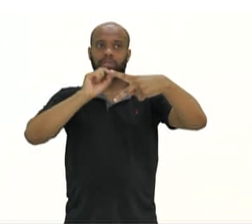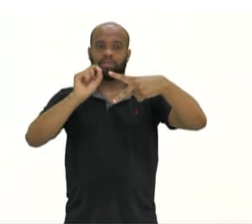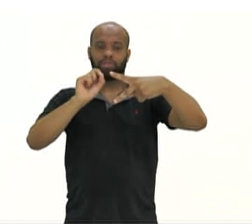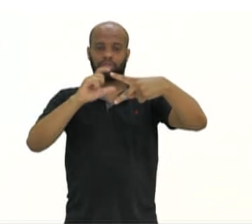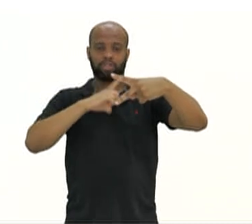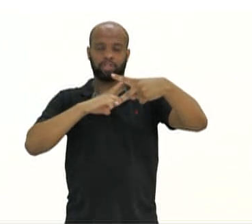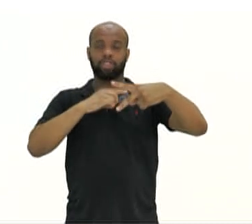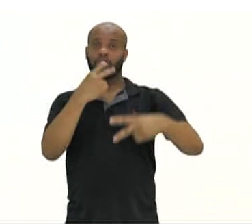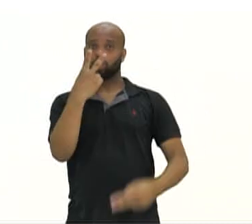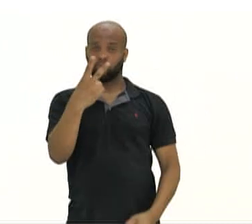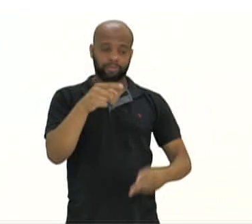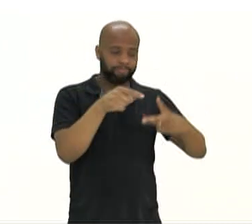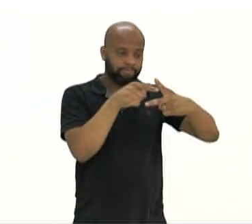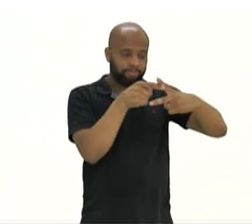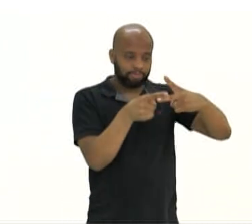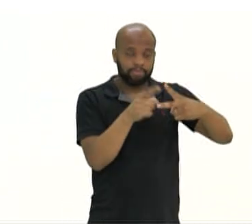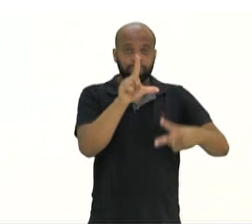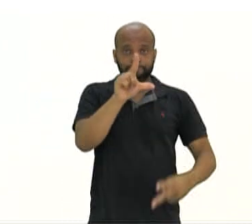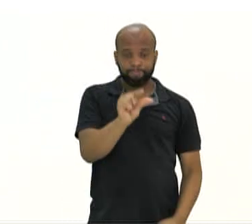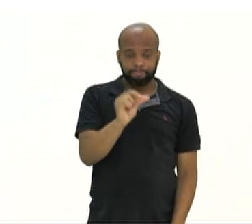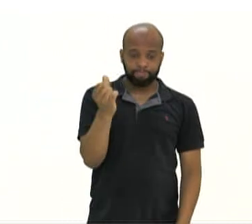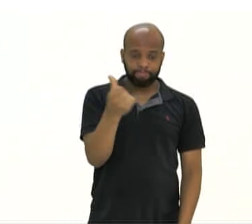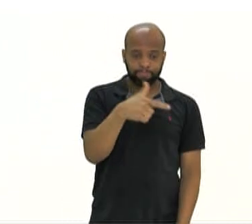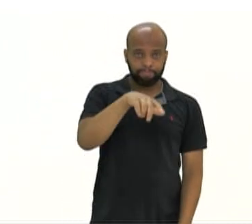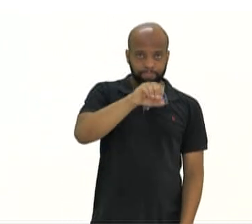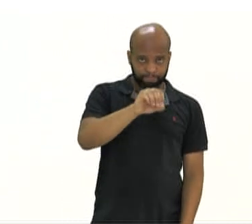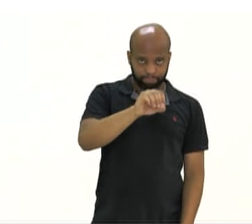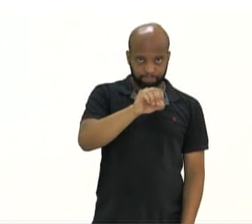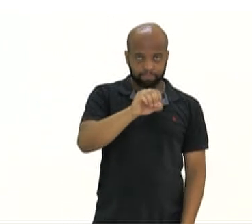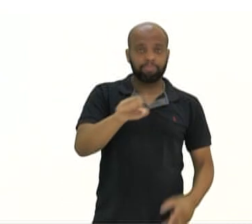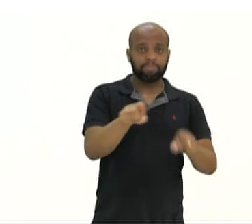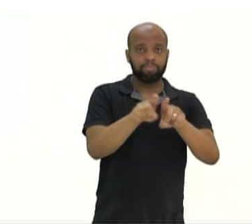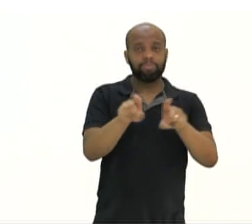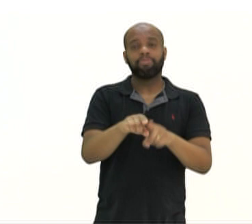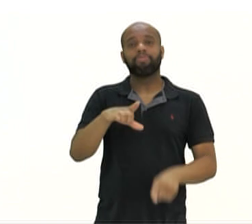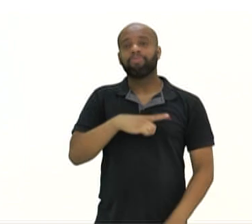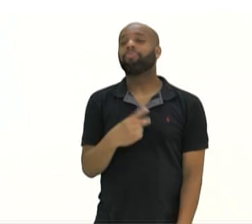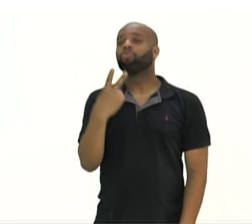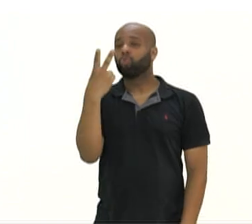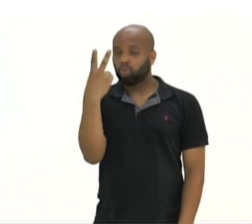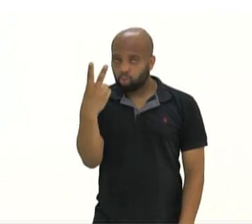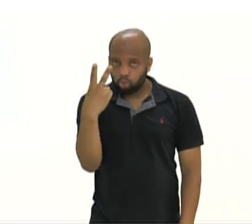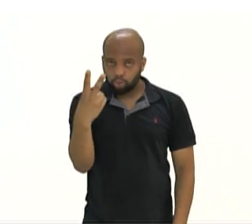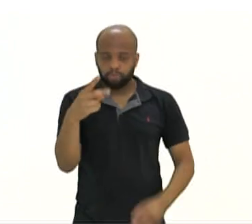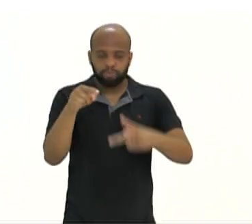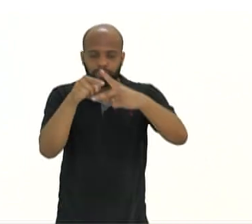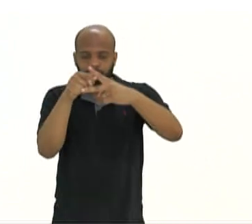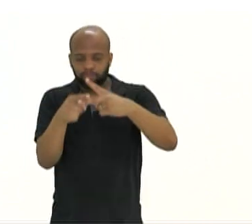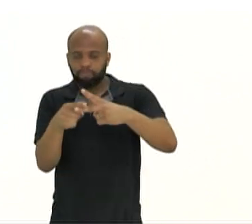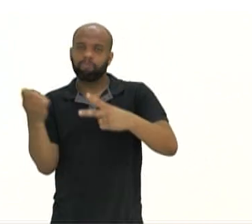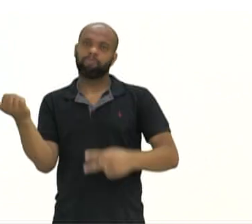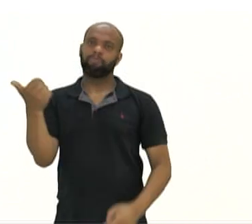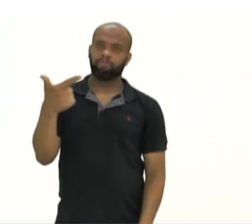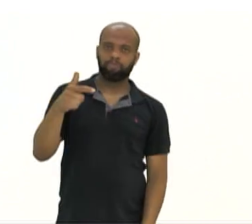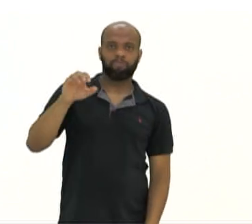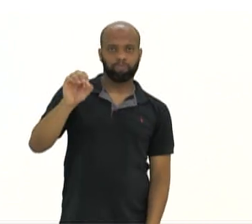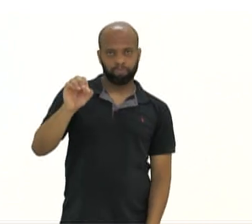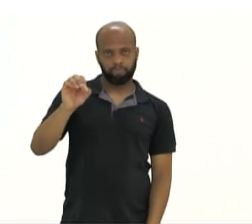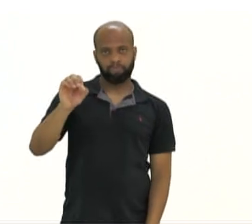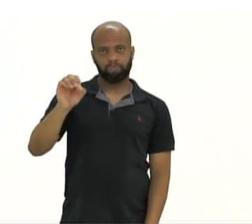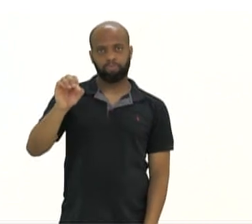agudos menores que 90 e dois ângulos obtusos maiores que 90. Então imagine se você esticar um quadrado, né, você fica com 4